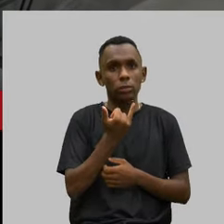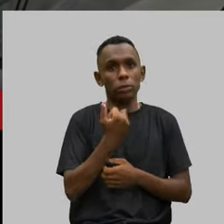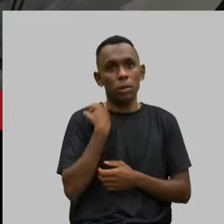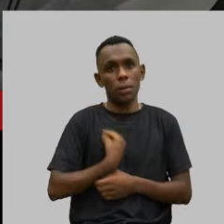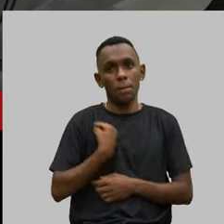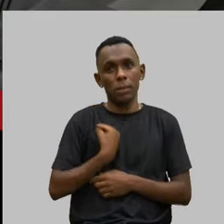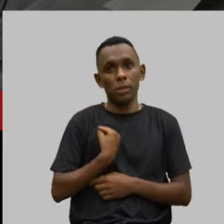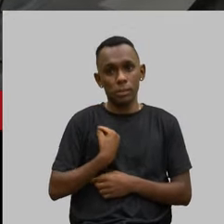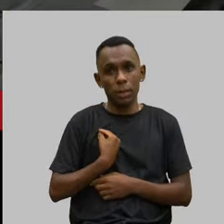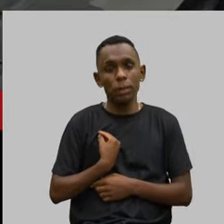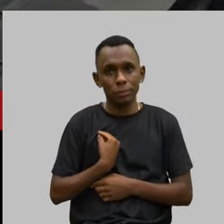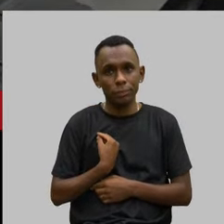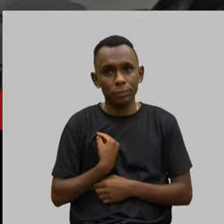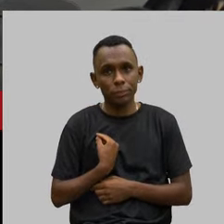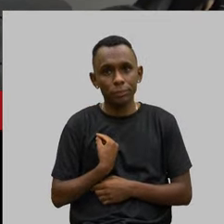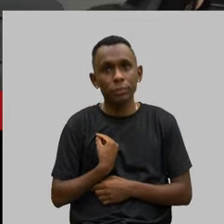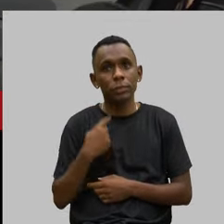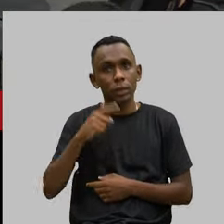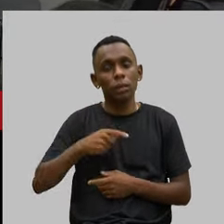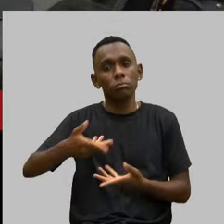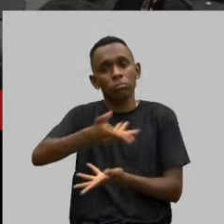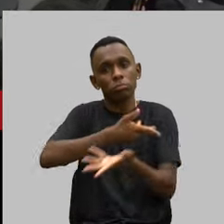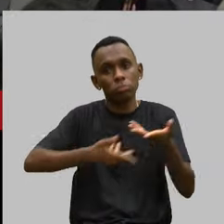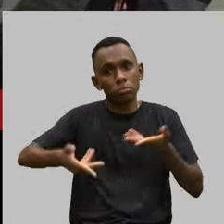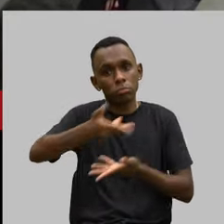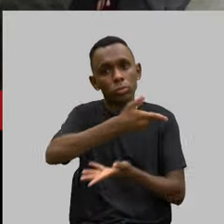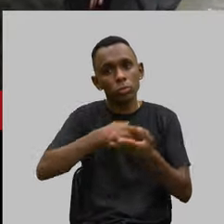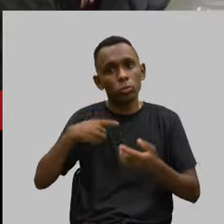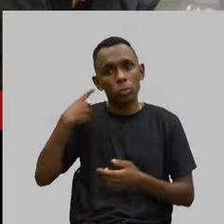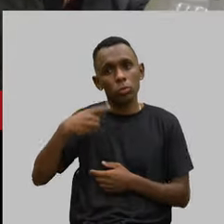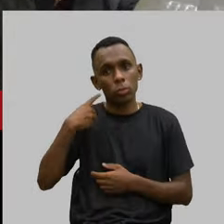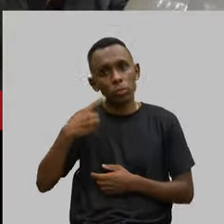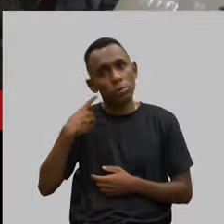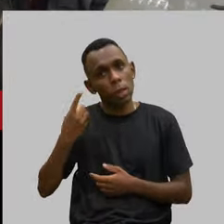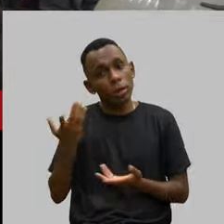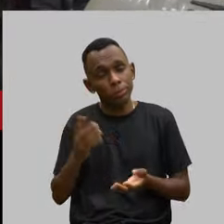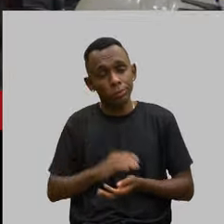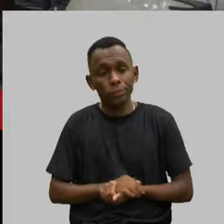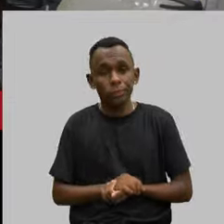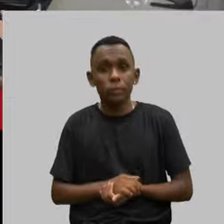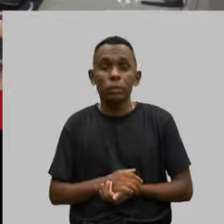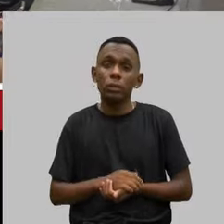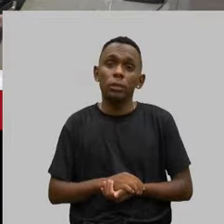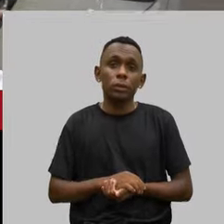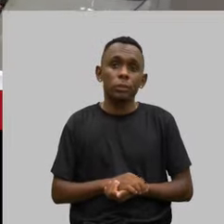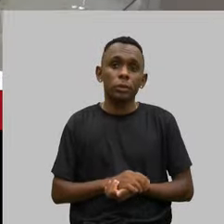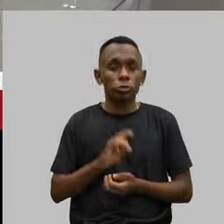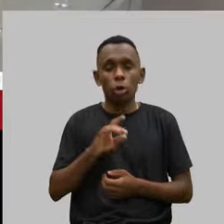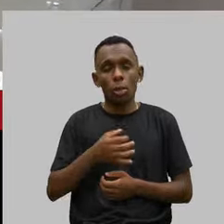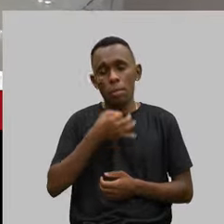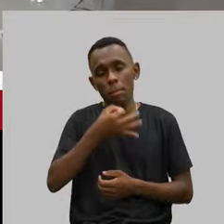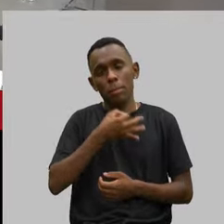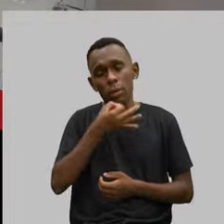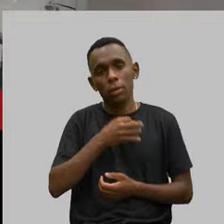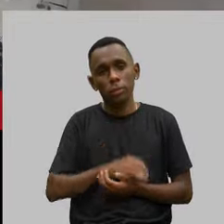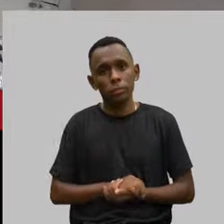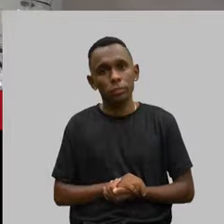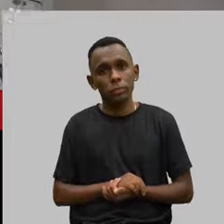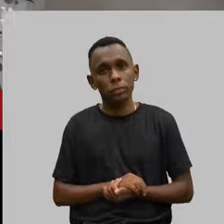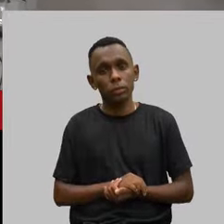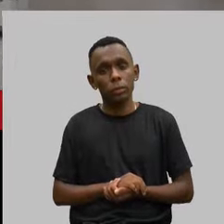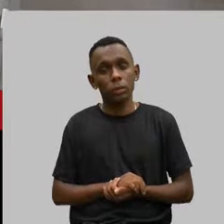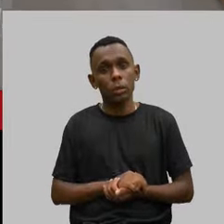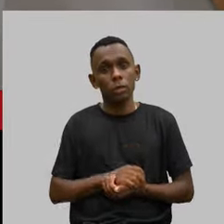presentes inclusive dialogando com com os deputados e com as deputadas Então essa é a minha questão de ordem Presidente questão de ordem senhor